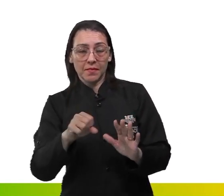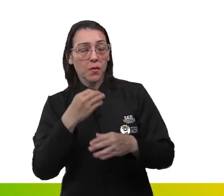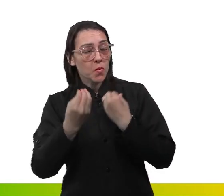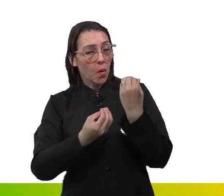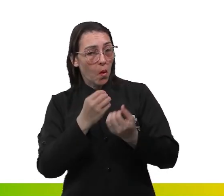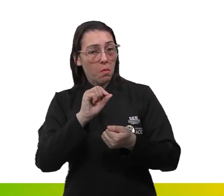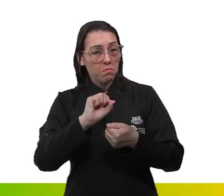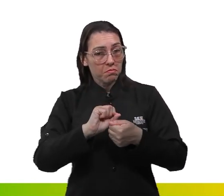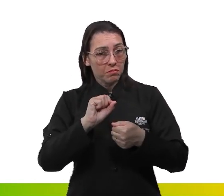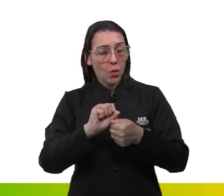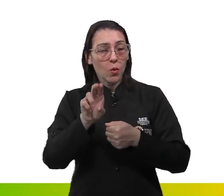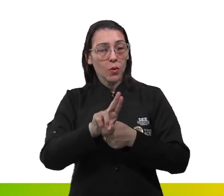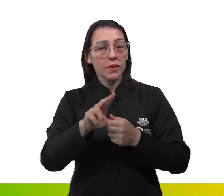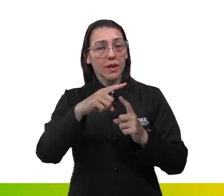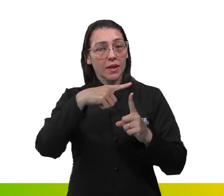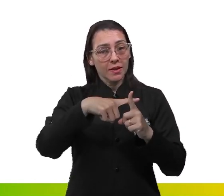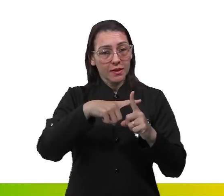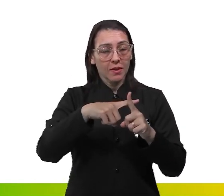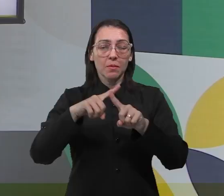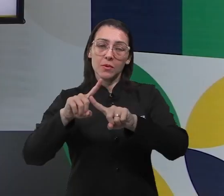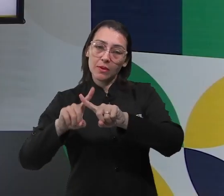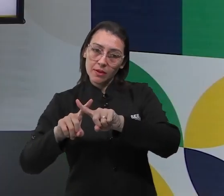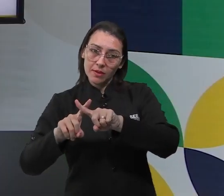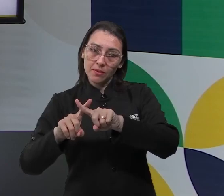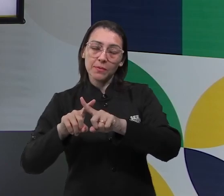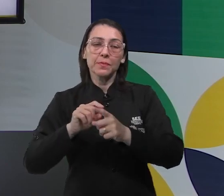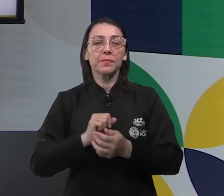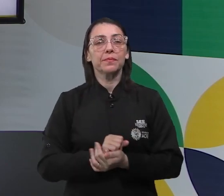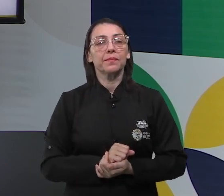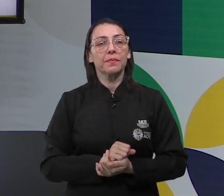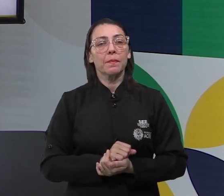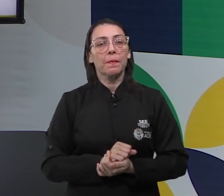operar usando a adição e a multiplicação.